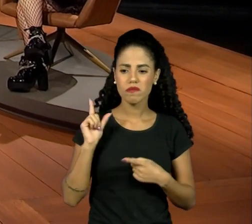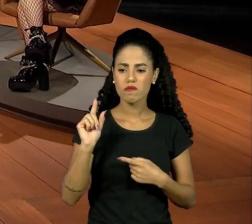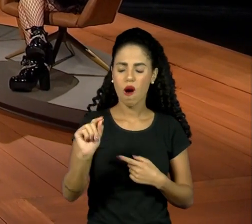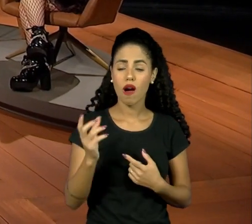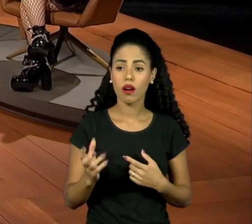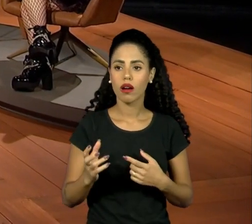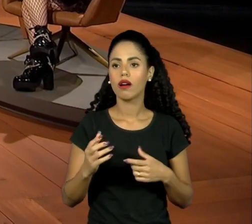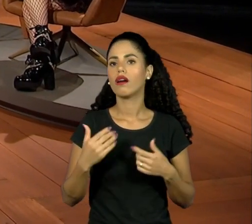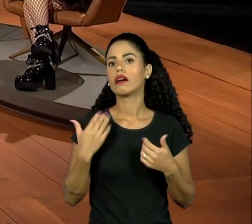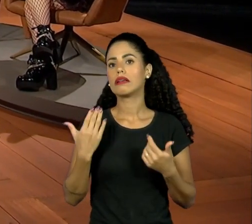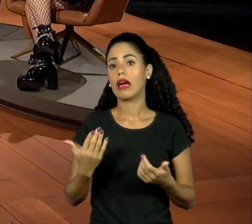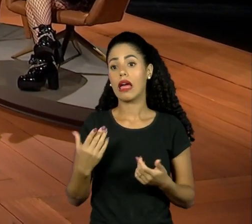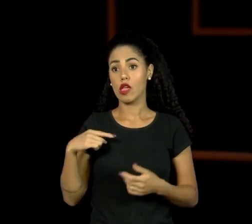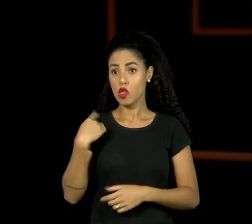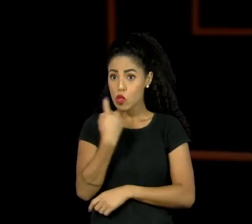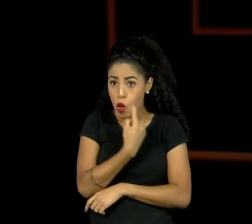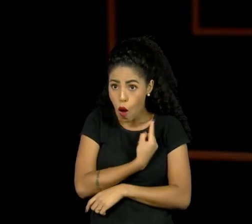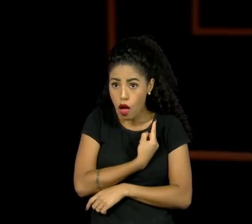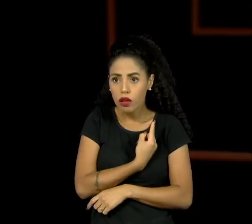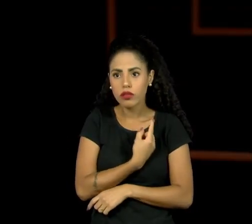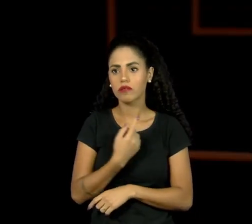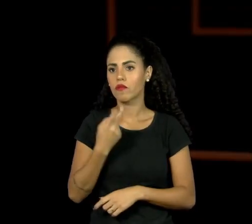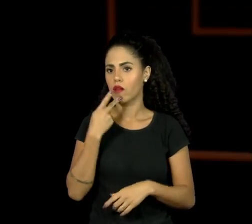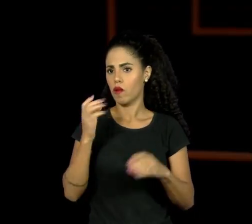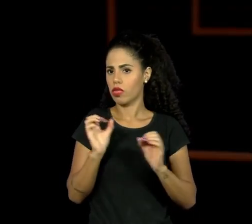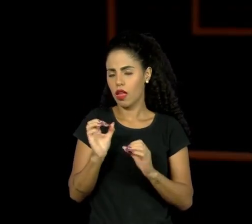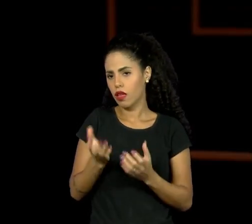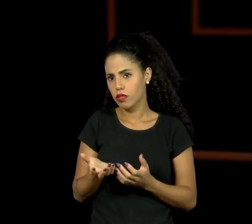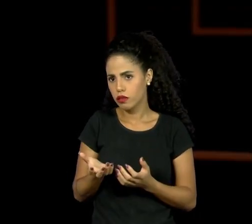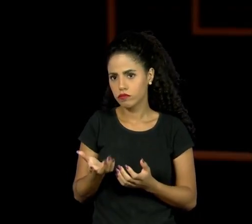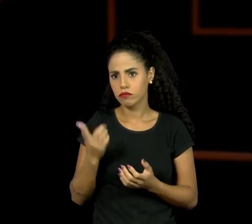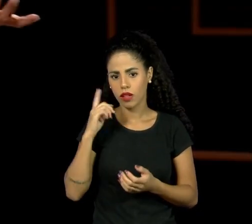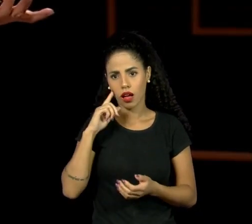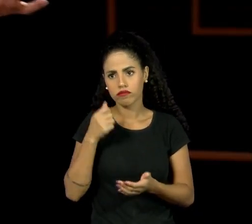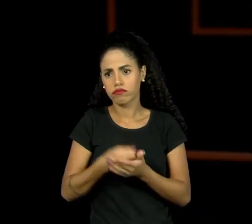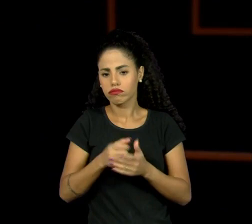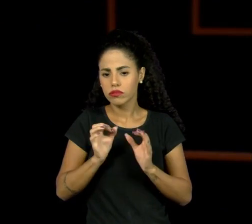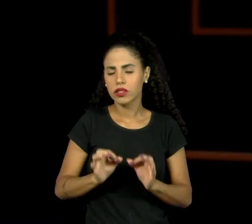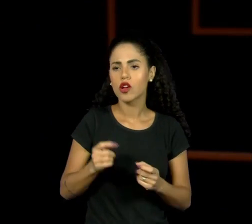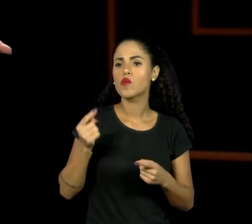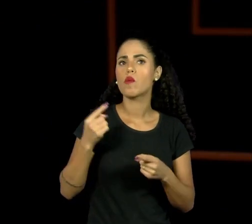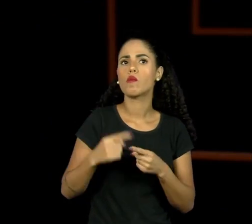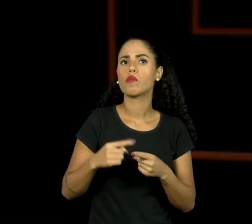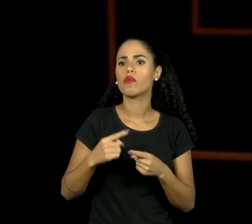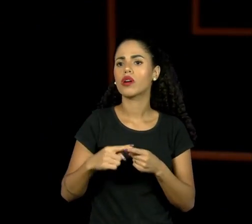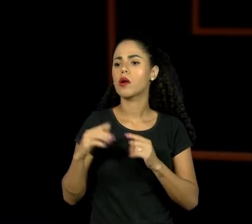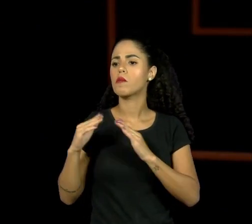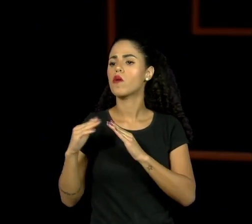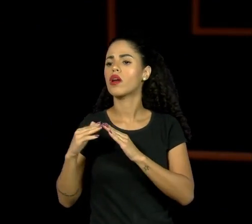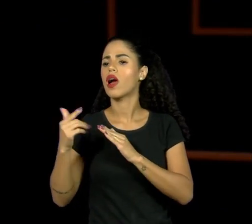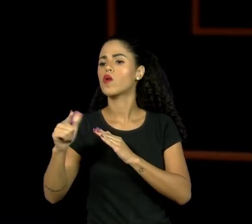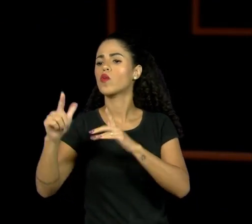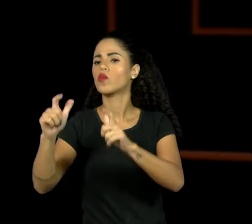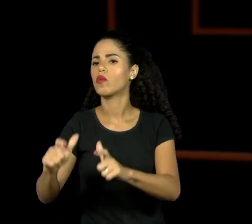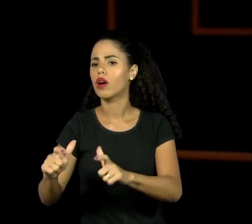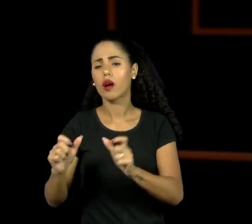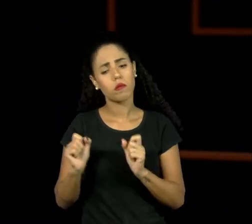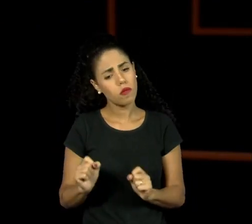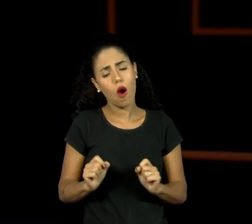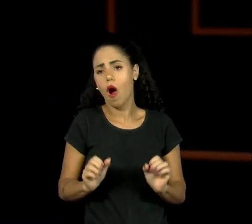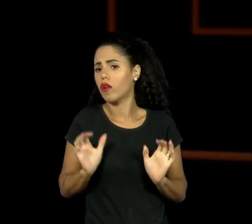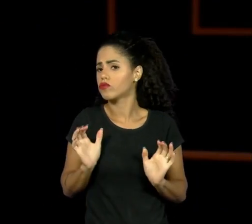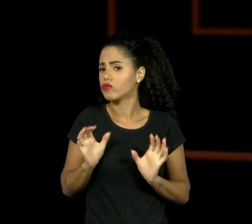saísse do grupo. Nenhum de nós achava isso correto. Por que não pode morar fora? Pode. Mas, assim, era